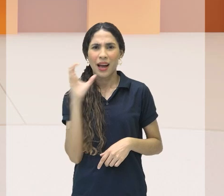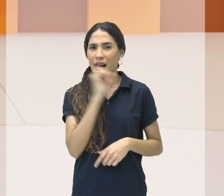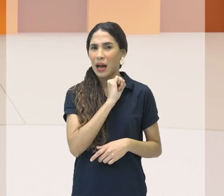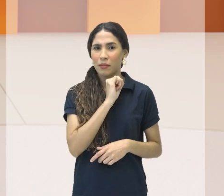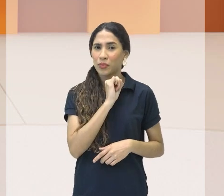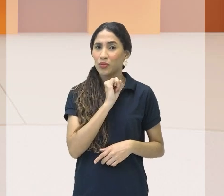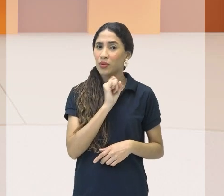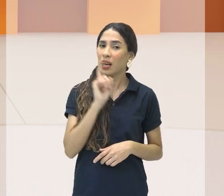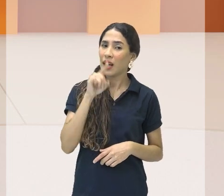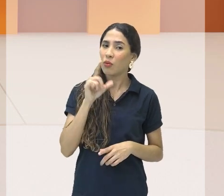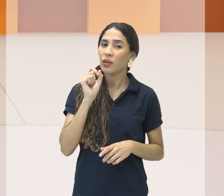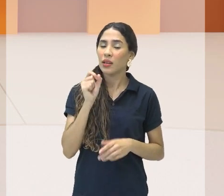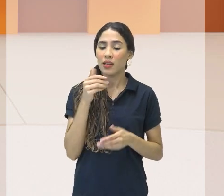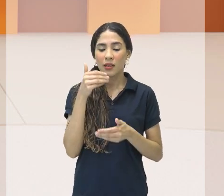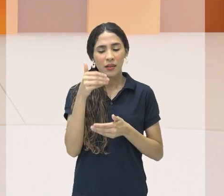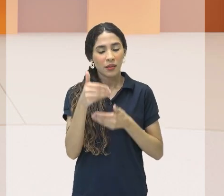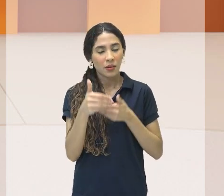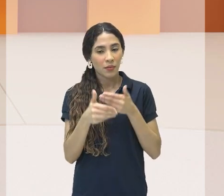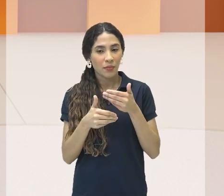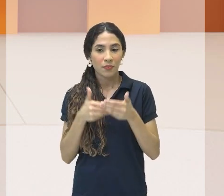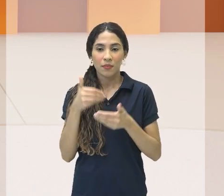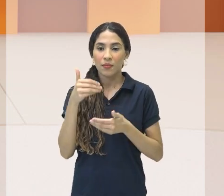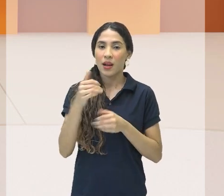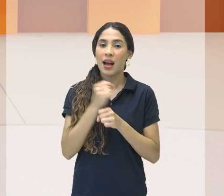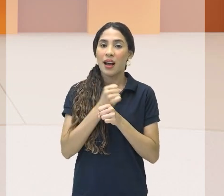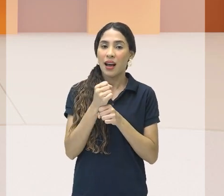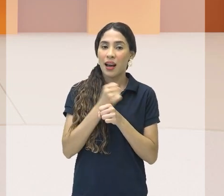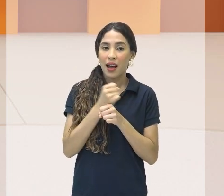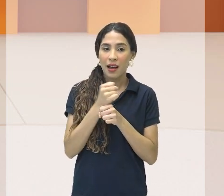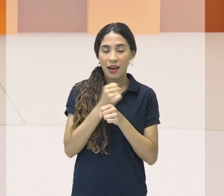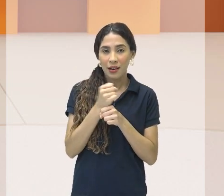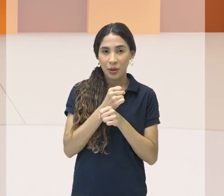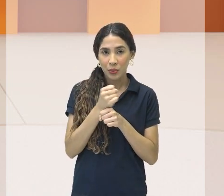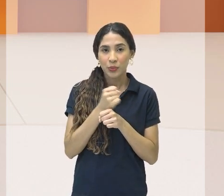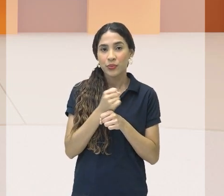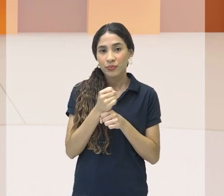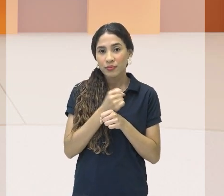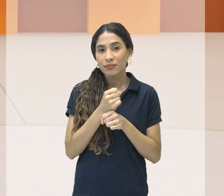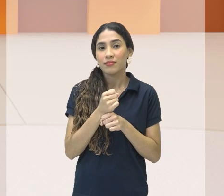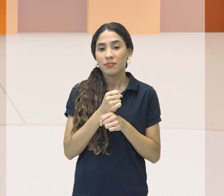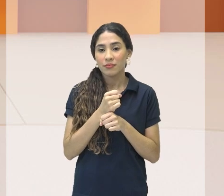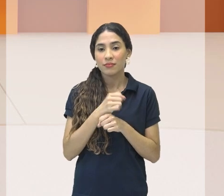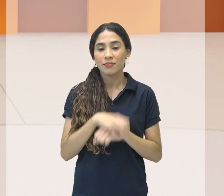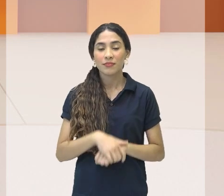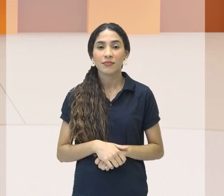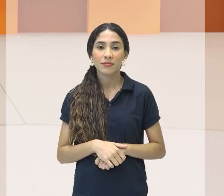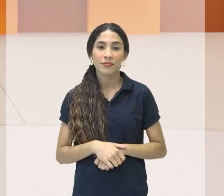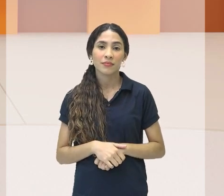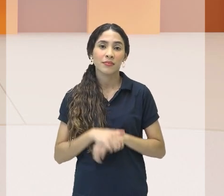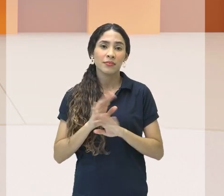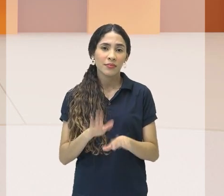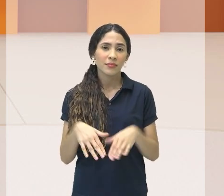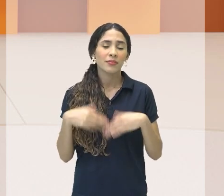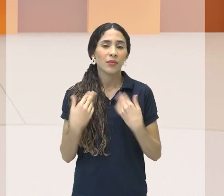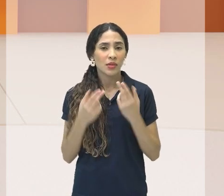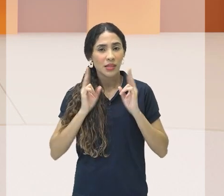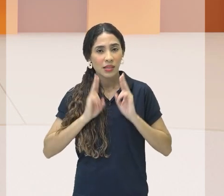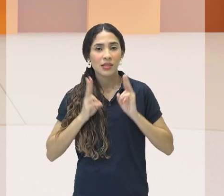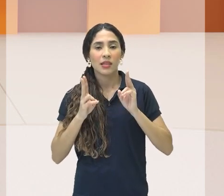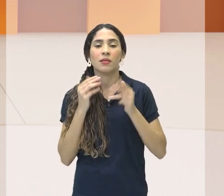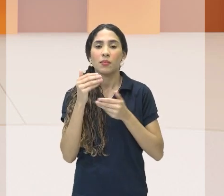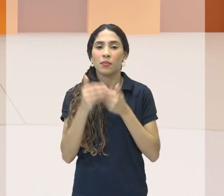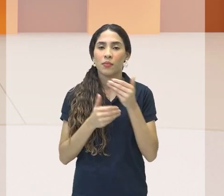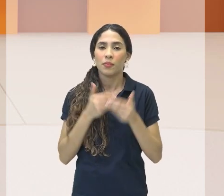de milhões e milhares de anos, né? Estamos falando aqui. Então, nós estamos sempre nesse